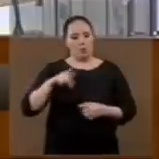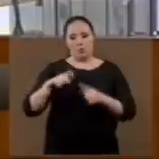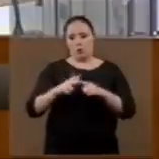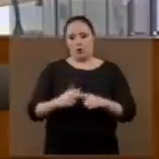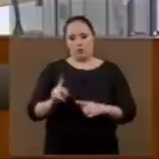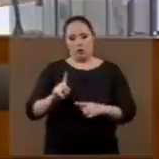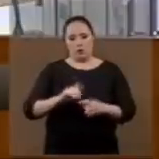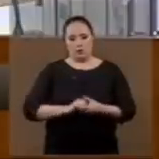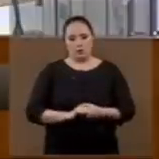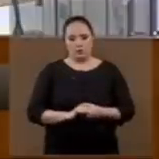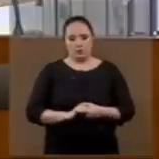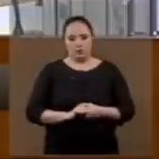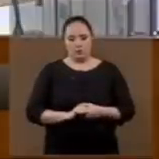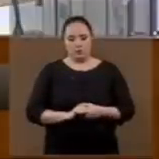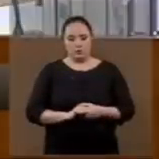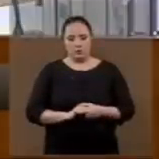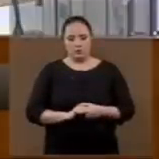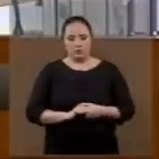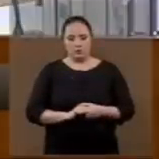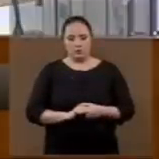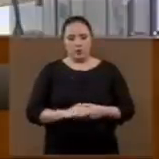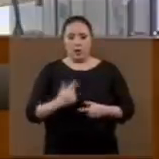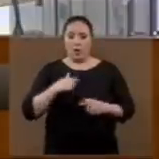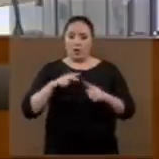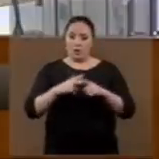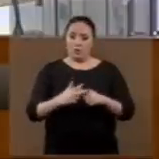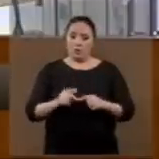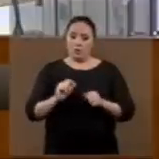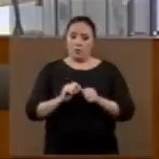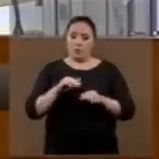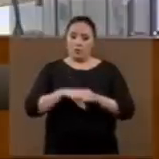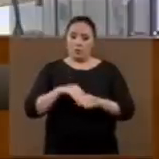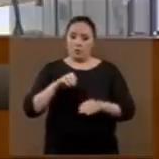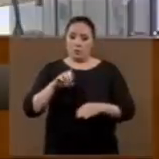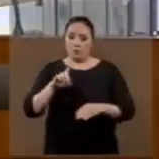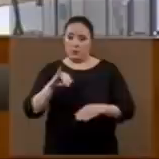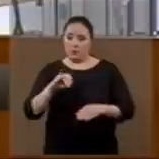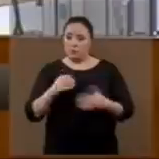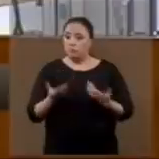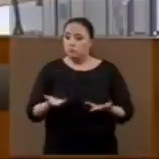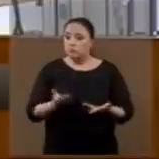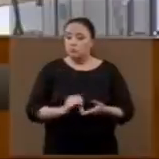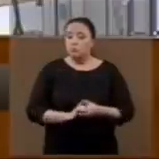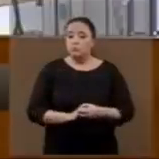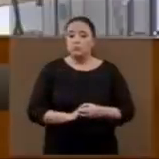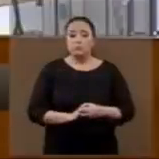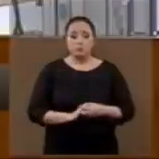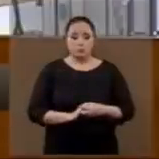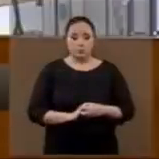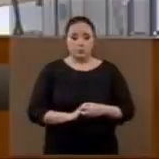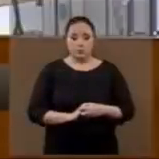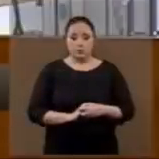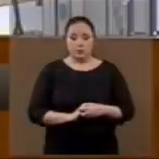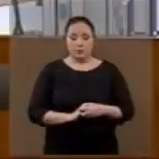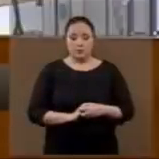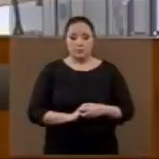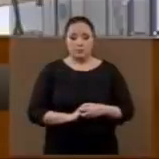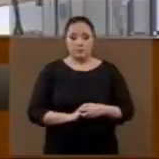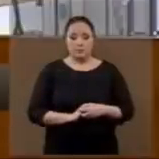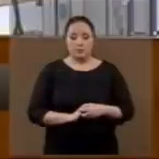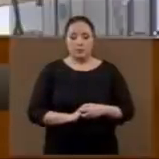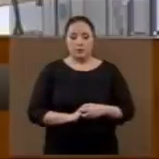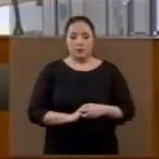não. Reajustava para formar o voto médio. Então, tudo bem. Então a proclamação do resultado... Não, nós